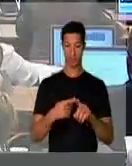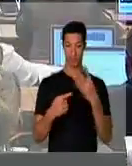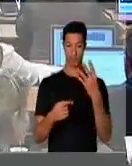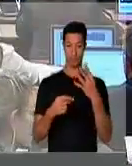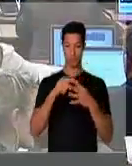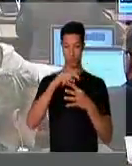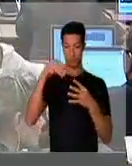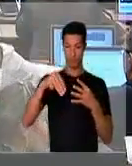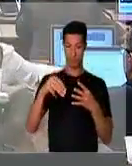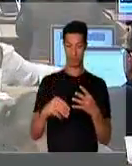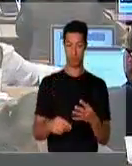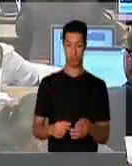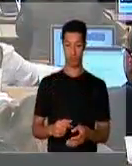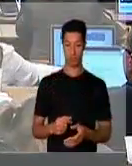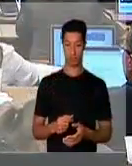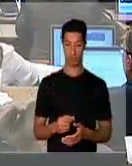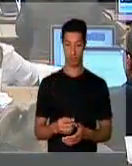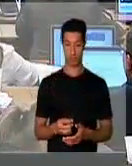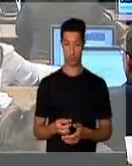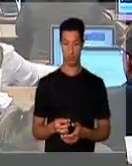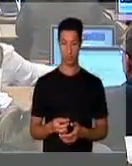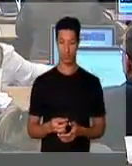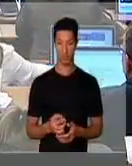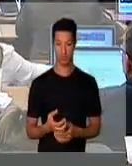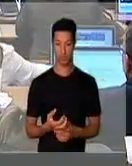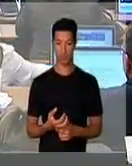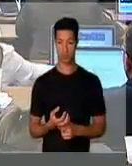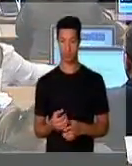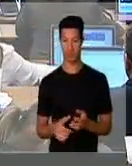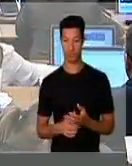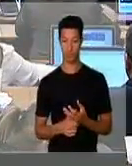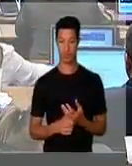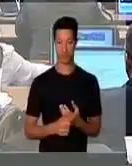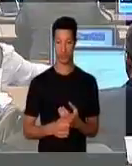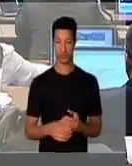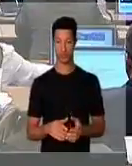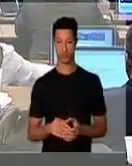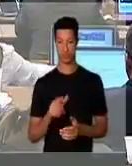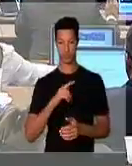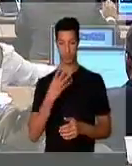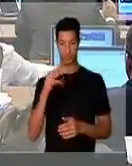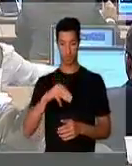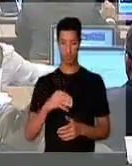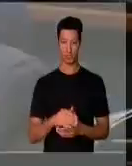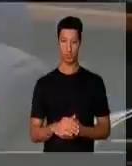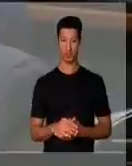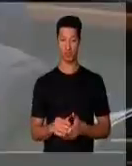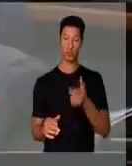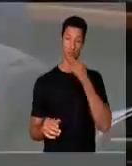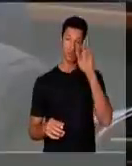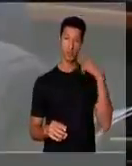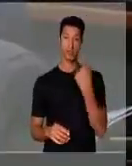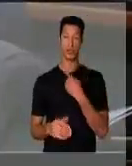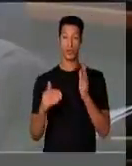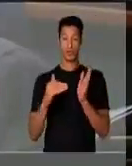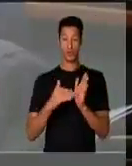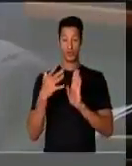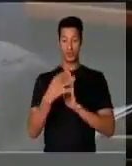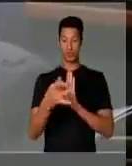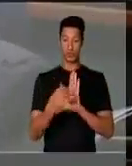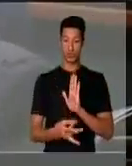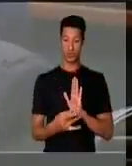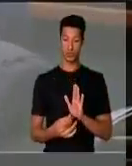Dá 4, exatamente. Falou... Não, dá 3. Eu lhe concedo, não vou, tudo bem, positivo. O senhor tem 4 minutos. Presidente, senhores e senhores deputados, nós estamos no último